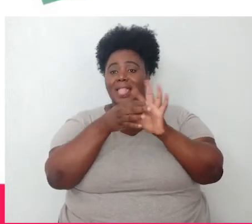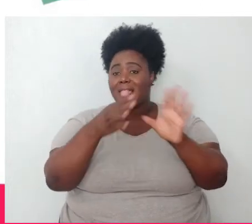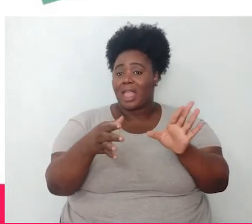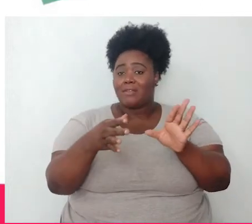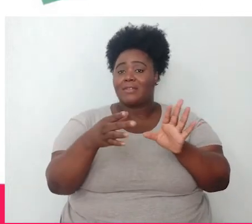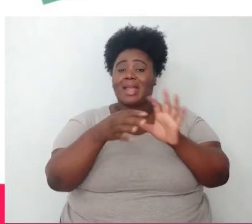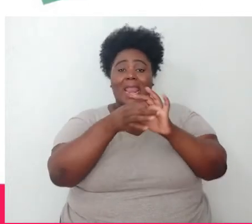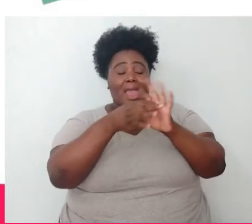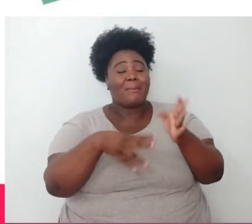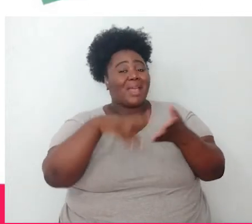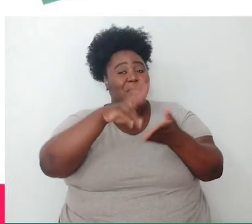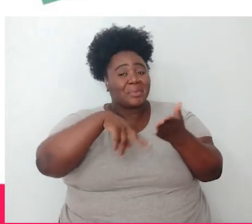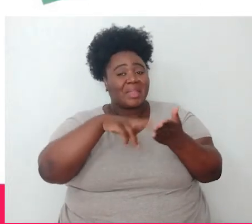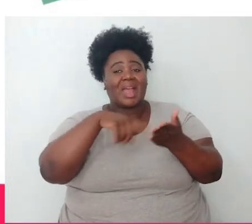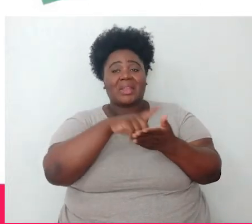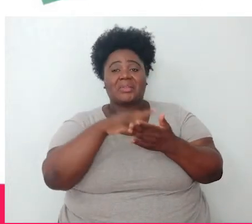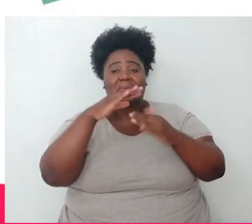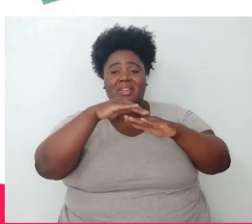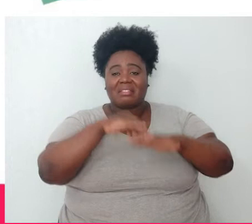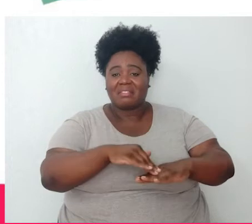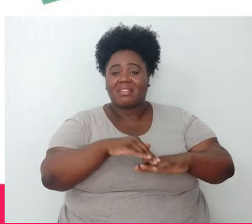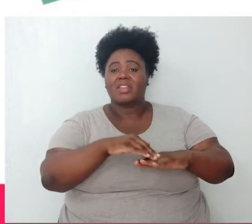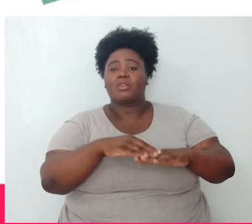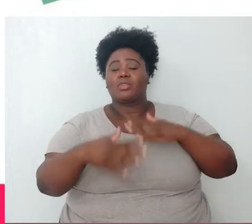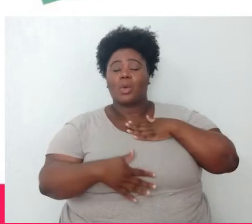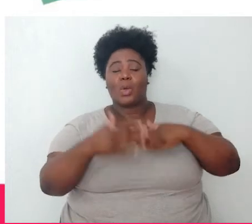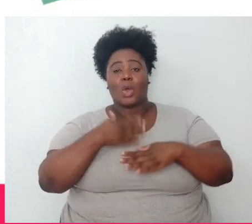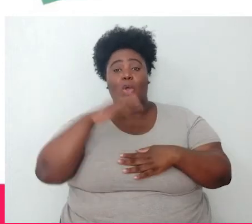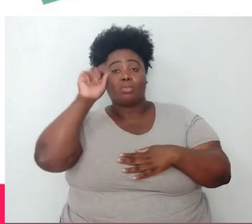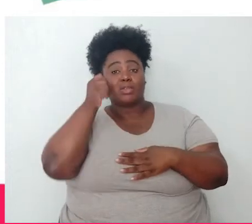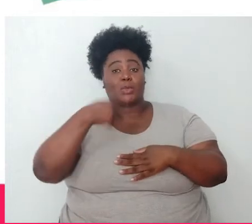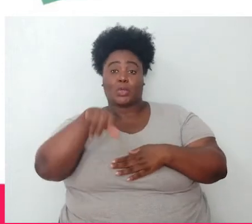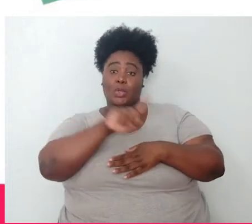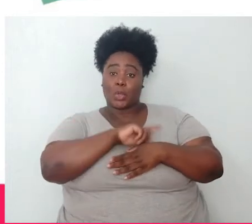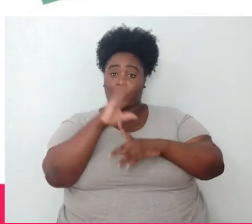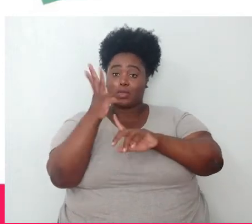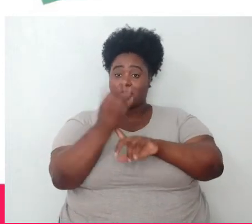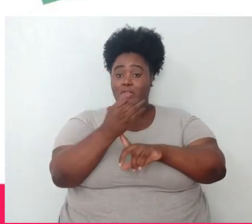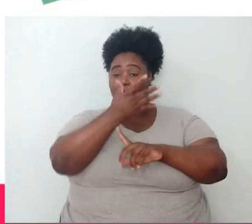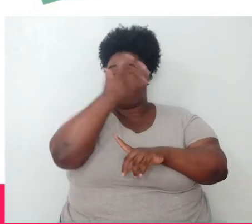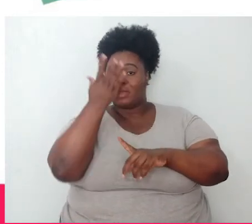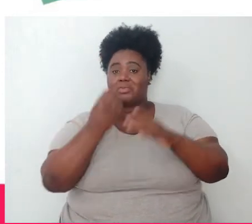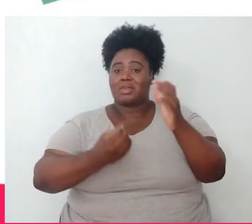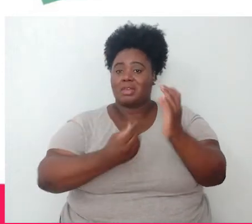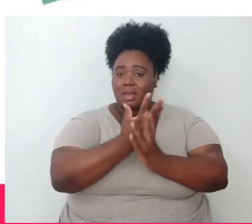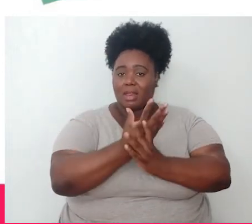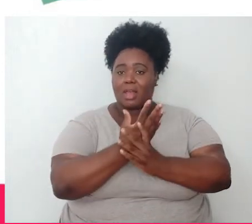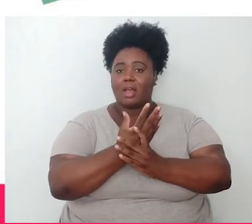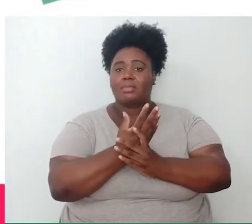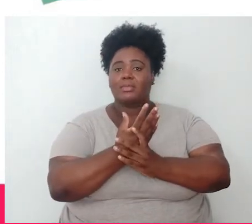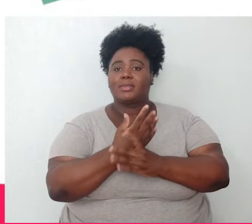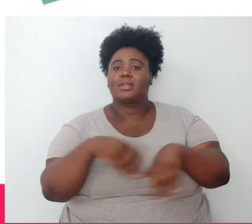liberto dessas leituras que inferiorizam o corpo negro. Então, nós, como artistas, como pessoas que criamos